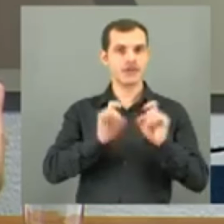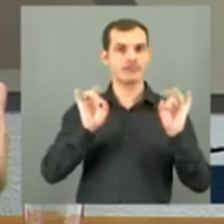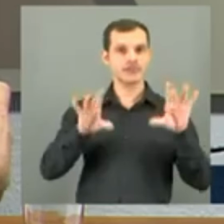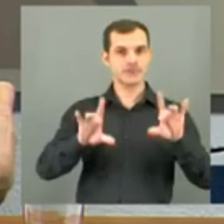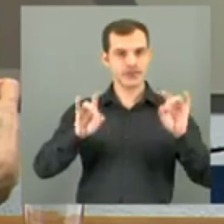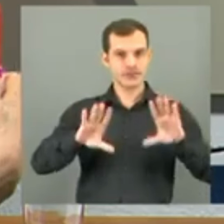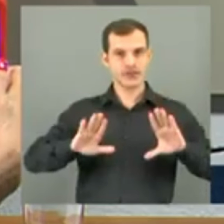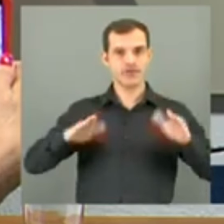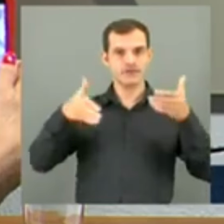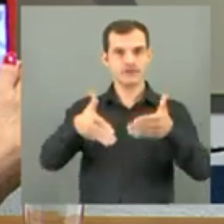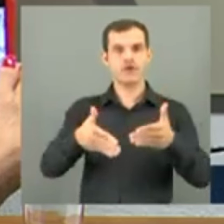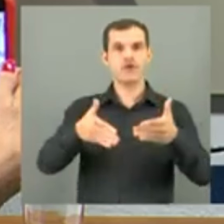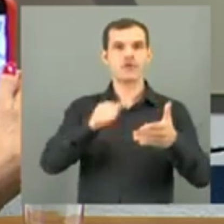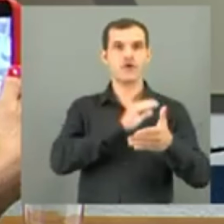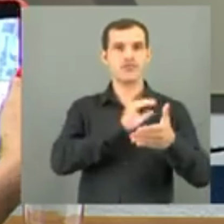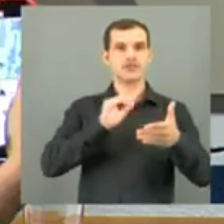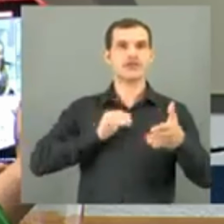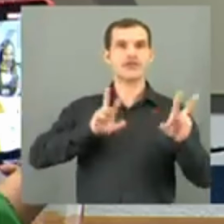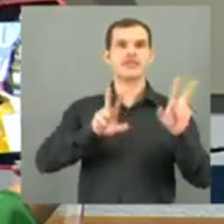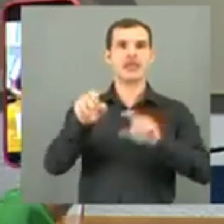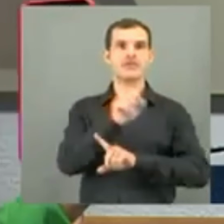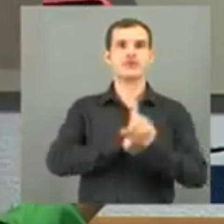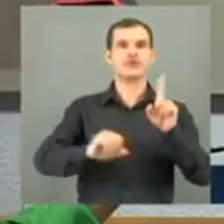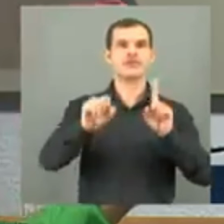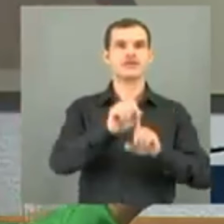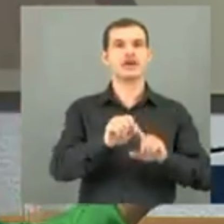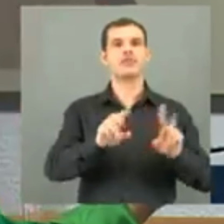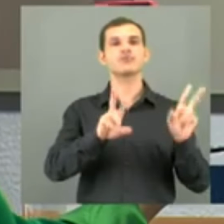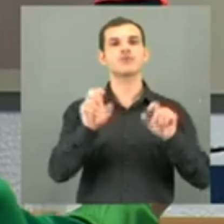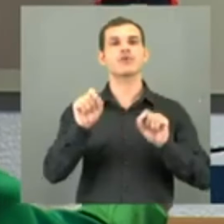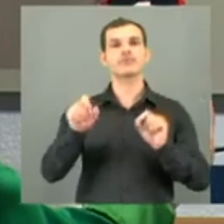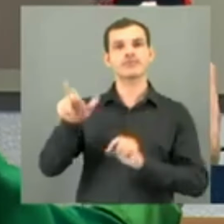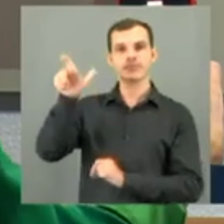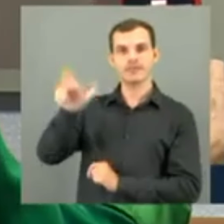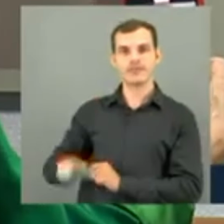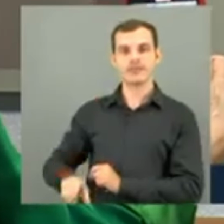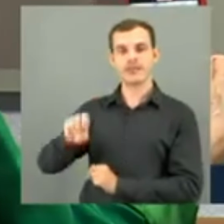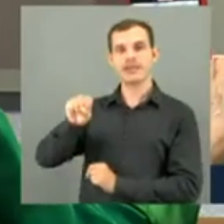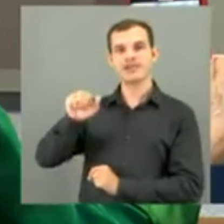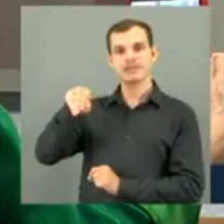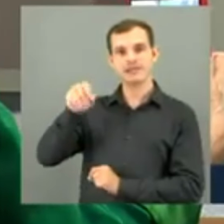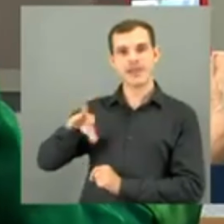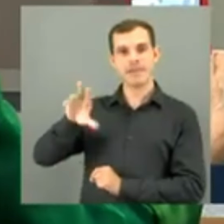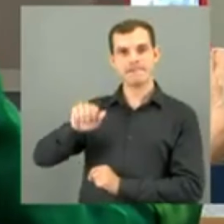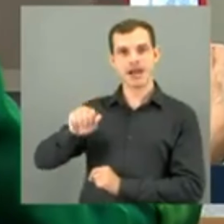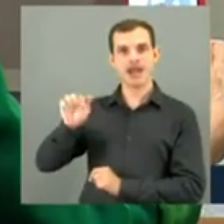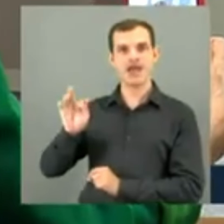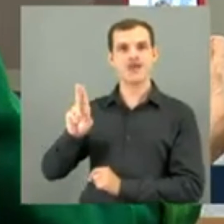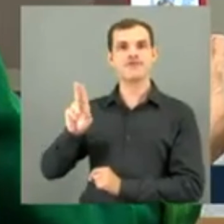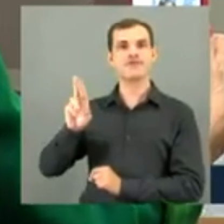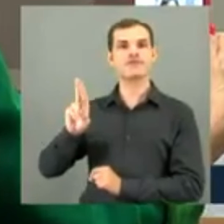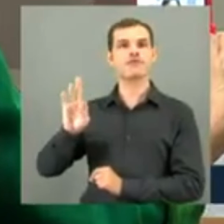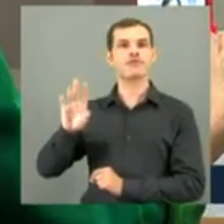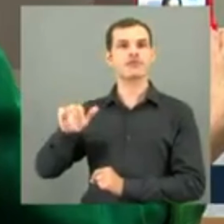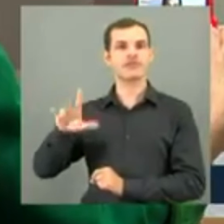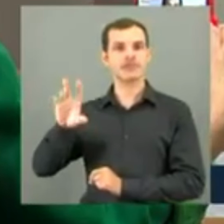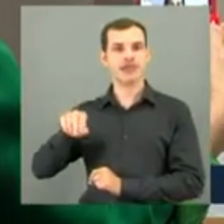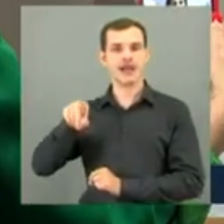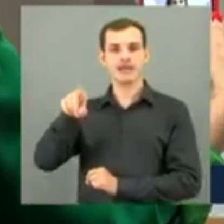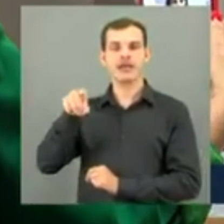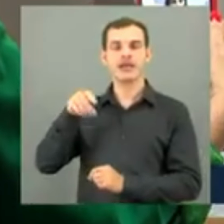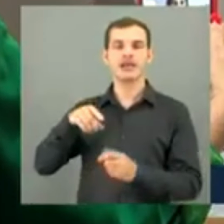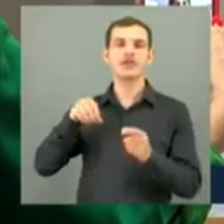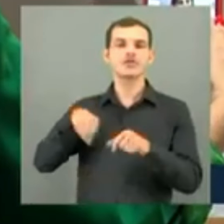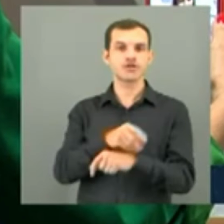Assuntos Sociais, destinada à apreciação da indicação da senhora Samara Furtado Carneiro para exercer o cargo